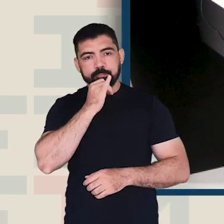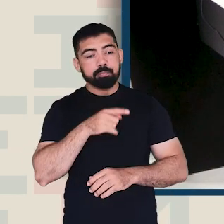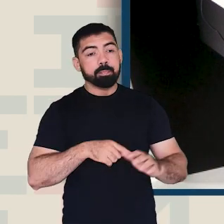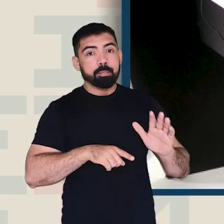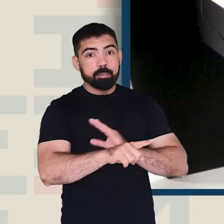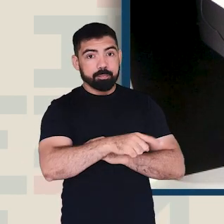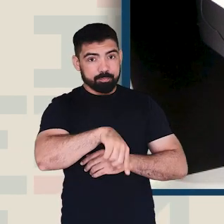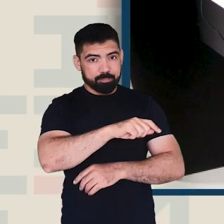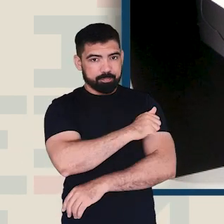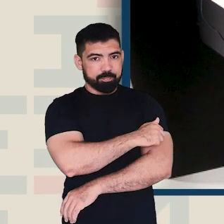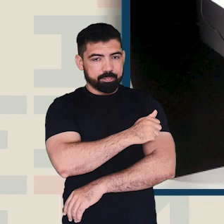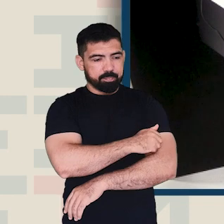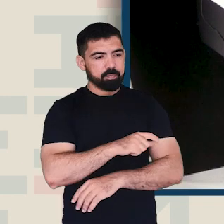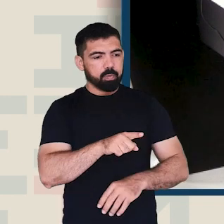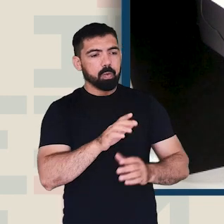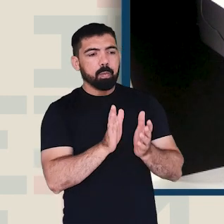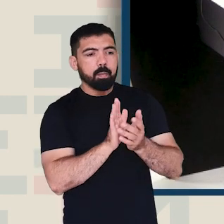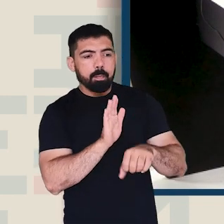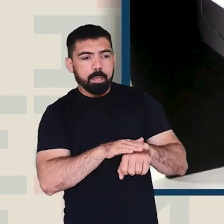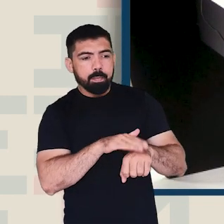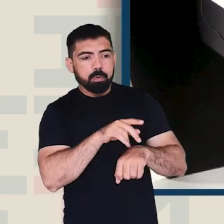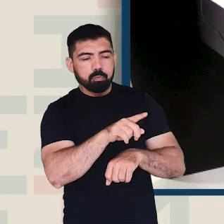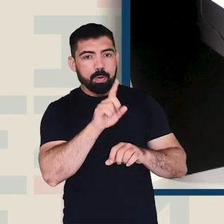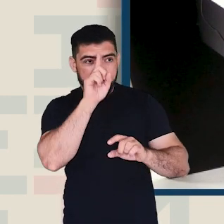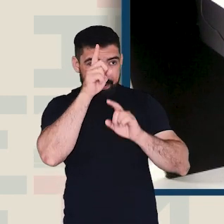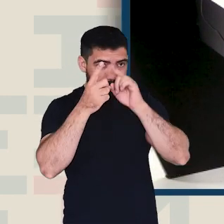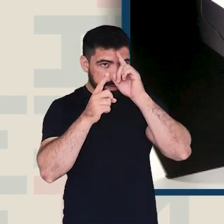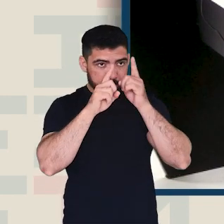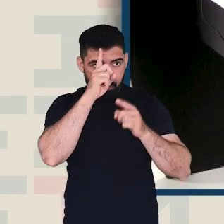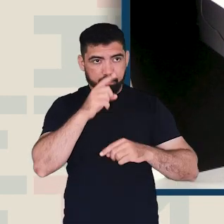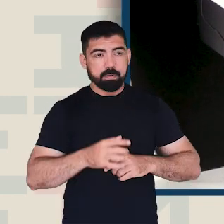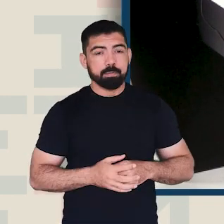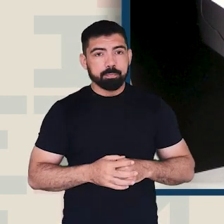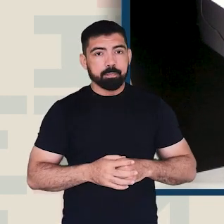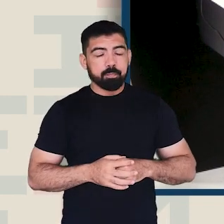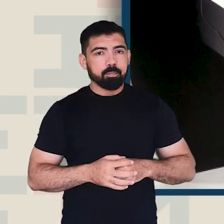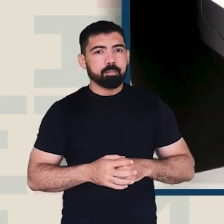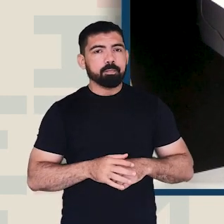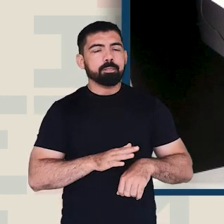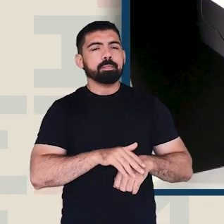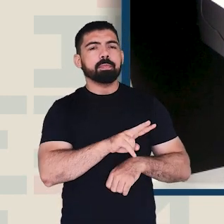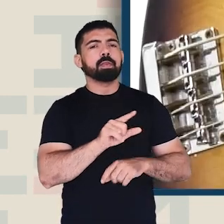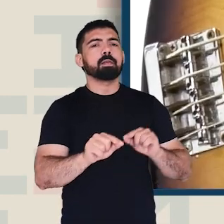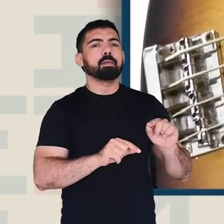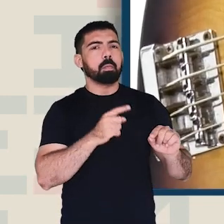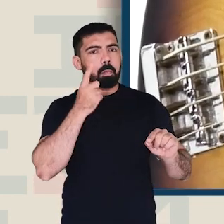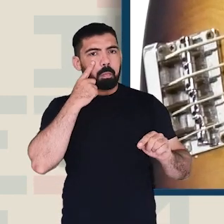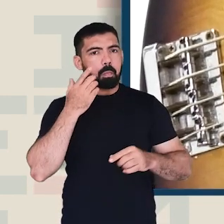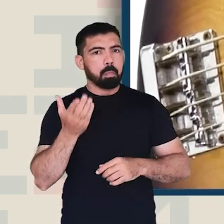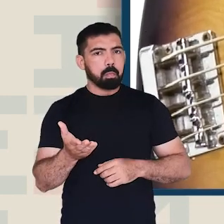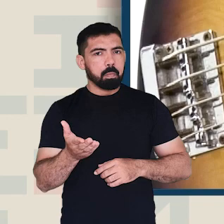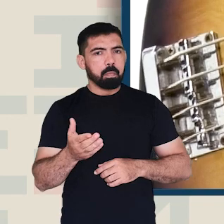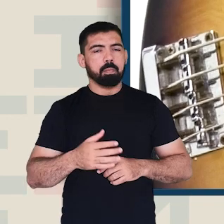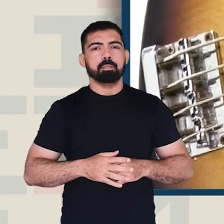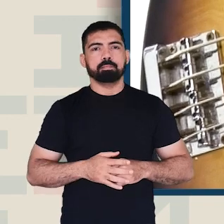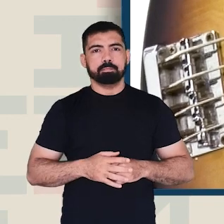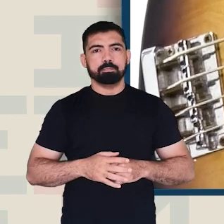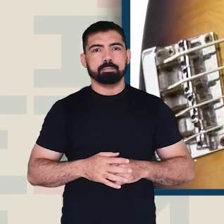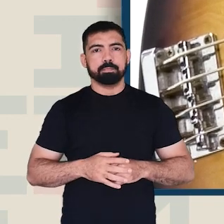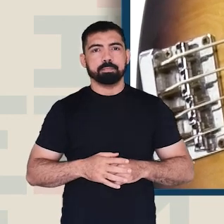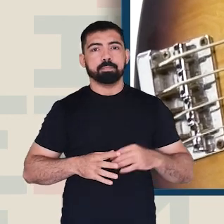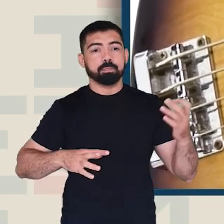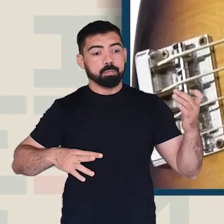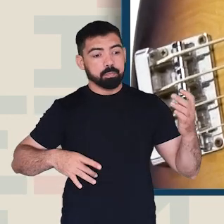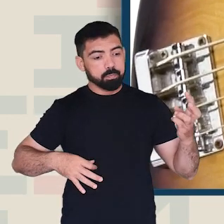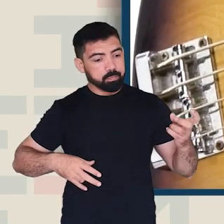começando a tocar, improvisarem, que ainda não é a questão, tá? Mas só para você ter uma noção, improvisar, ele vai tocar algo do tipo